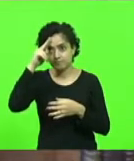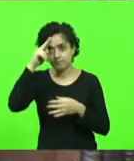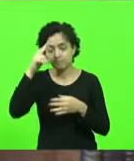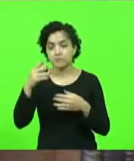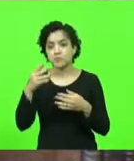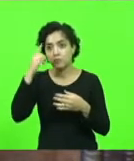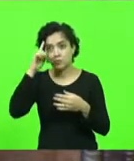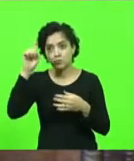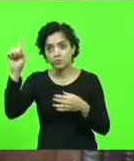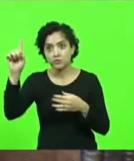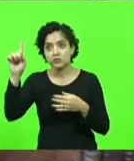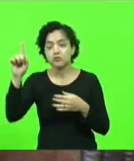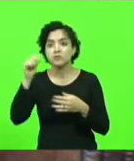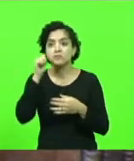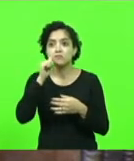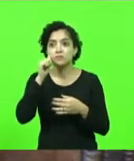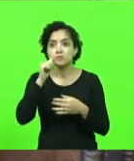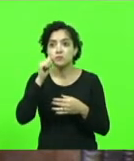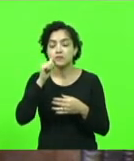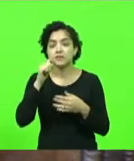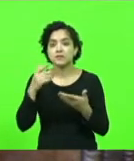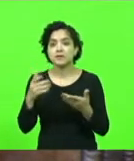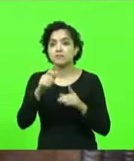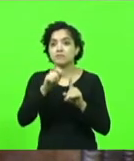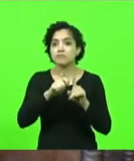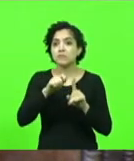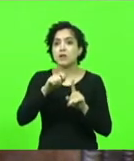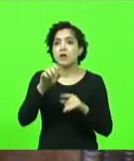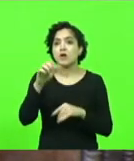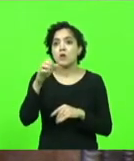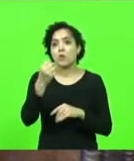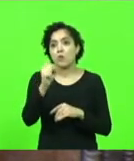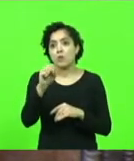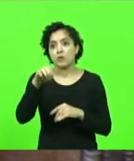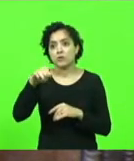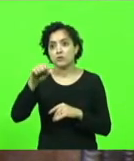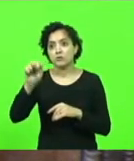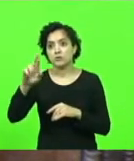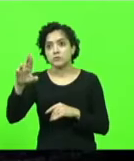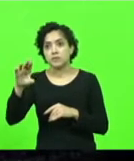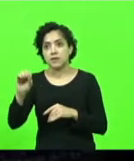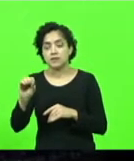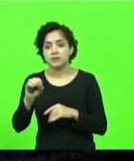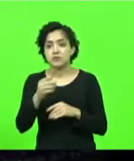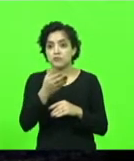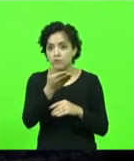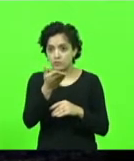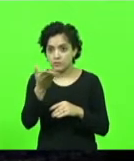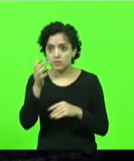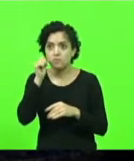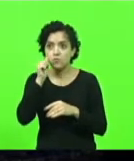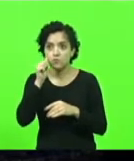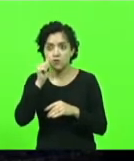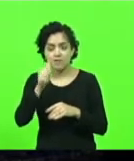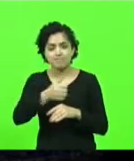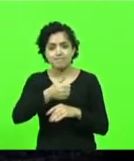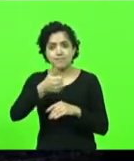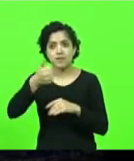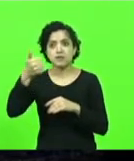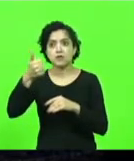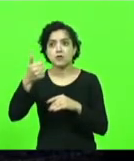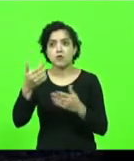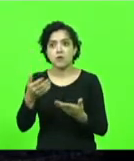da mulher deste ano 8 de março eu lancei o livro você mulher ainda melhor